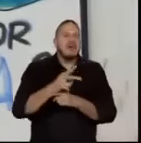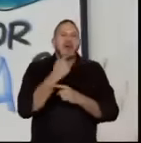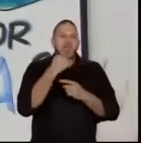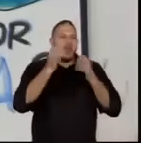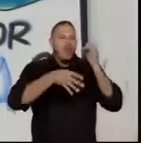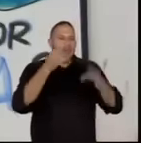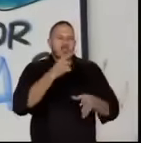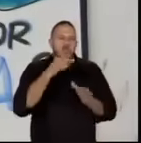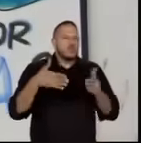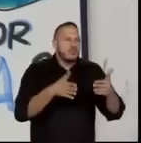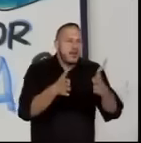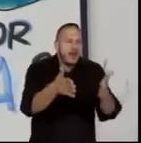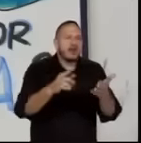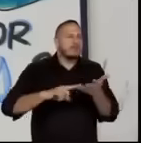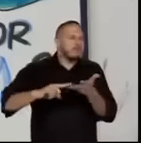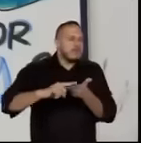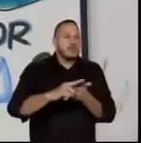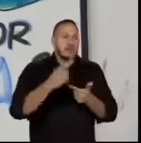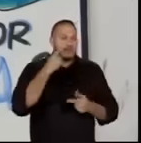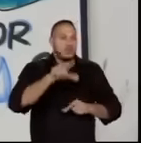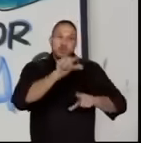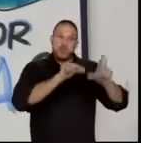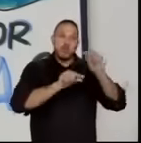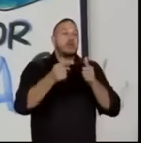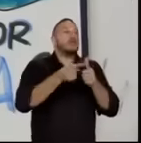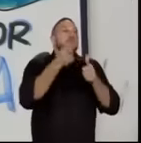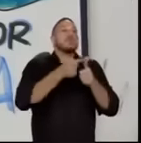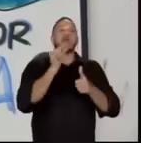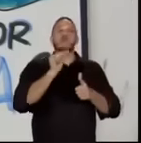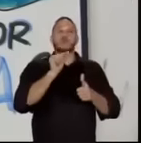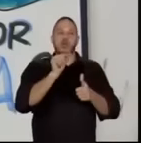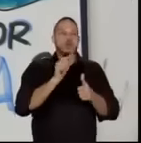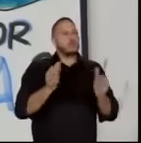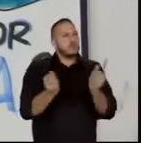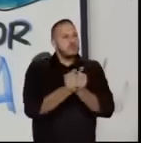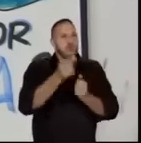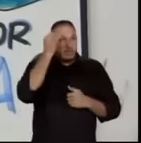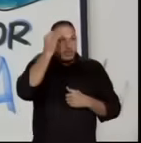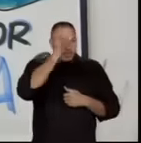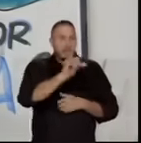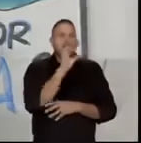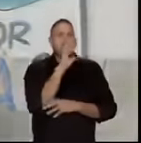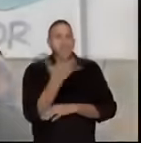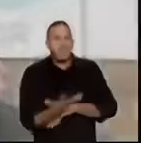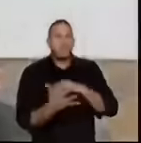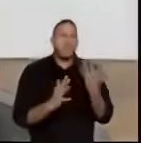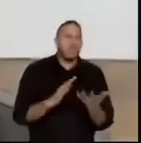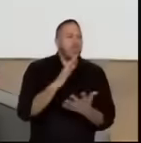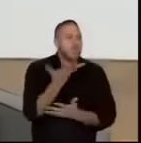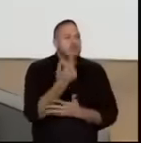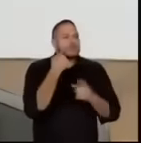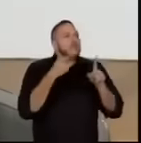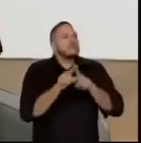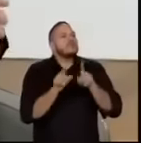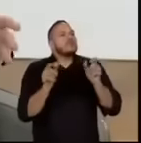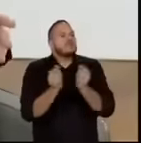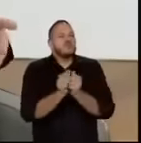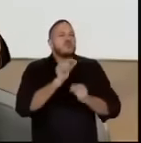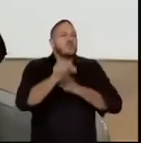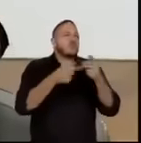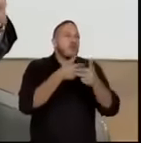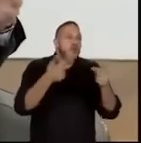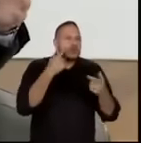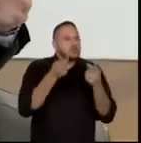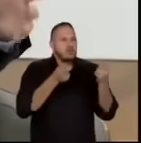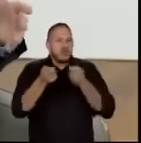questão de eleger as prioridades, junto com a questão do combate ao desmatamento, junto com as questões relativas a controle